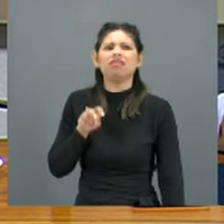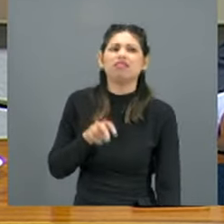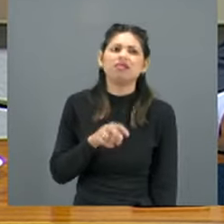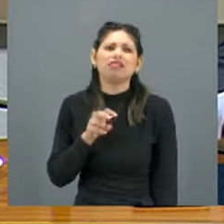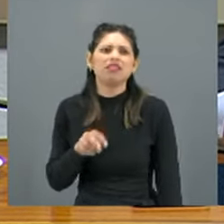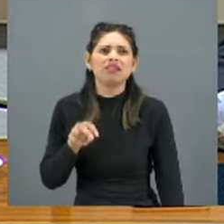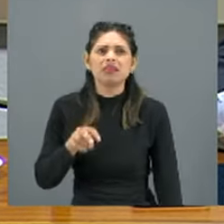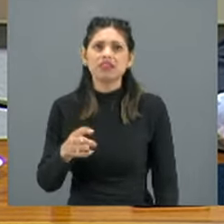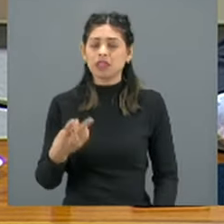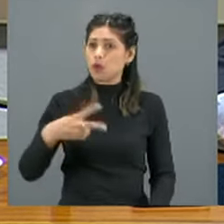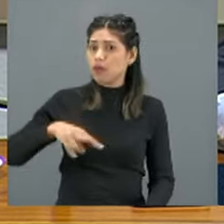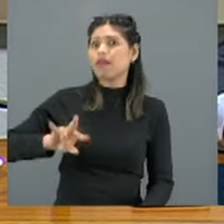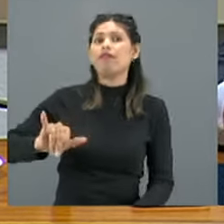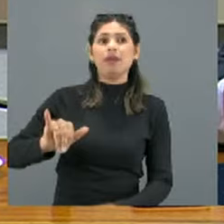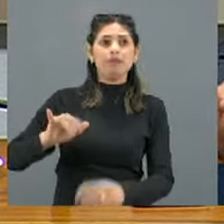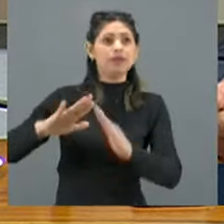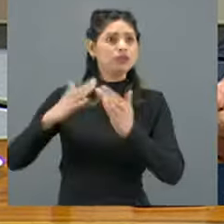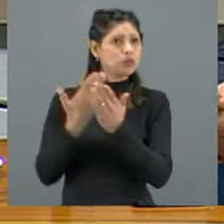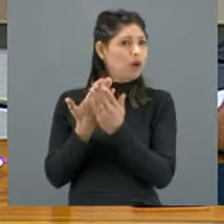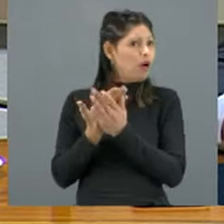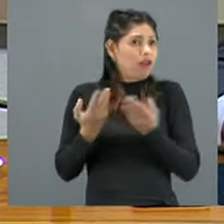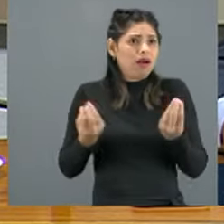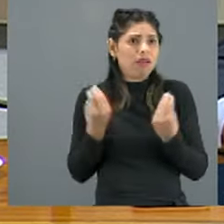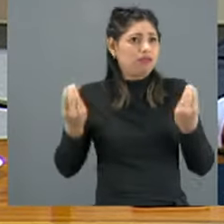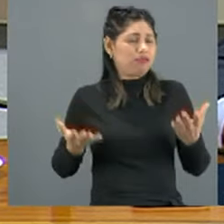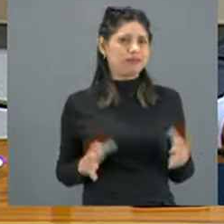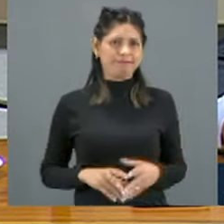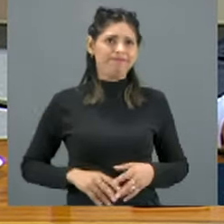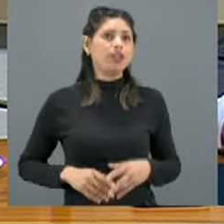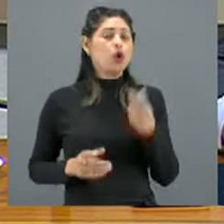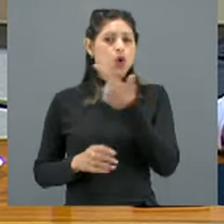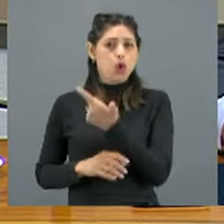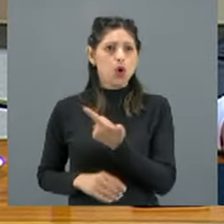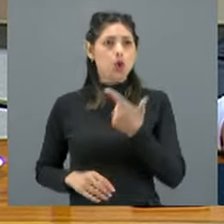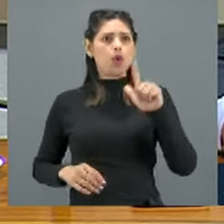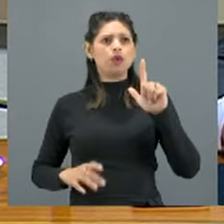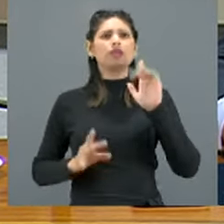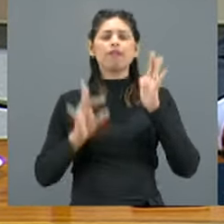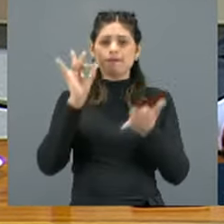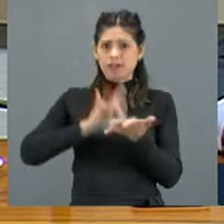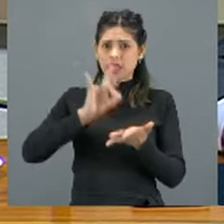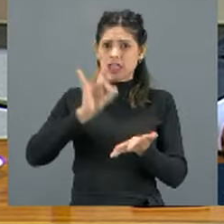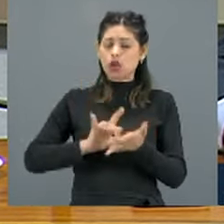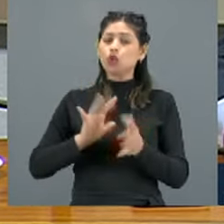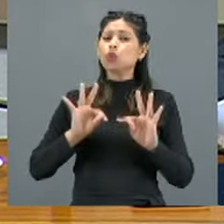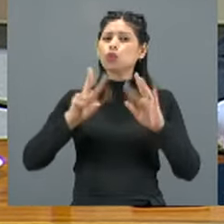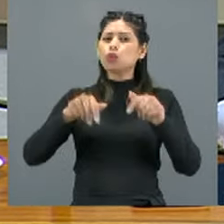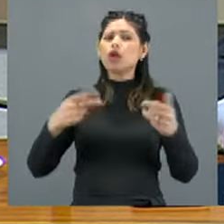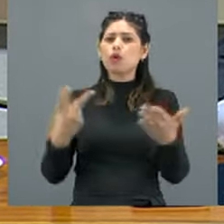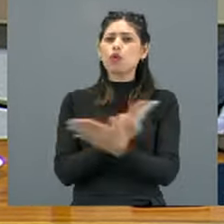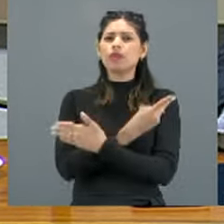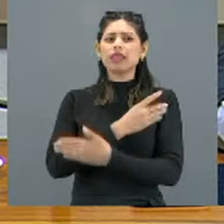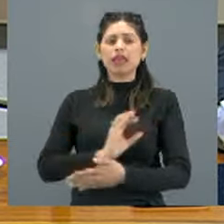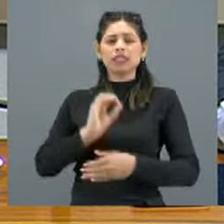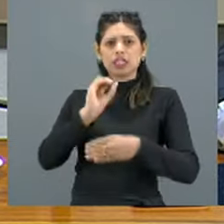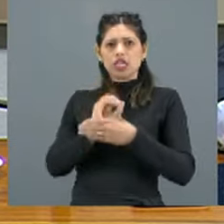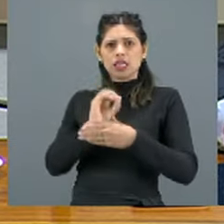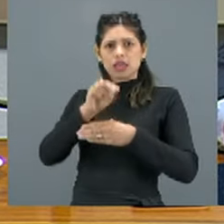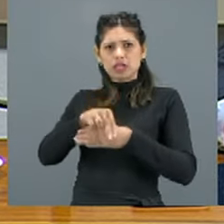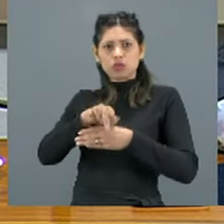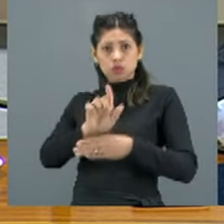Aproveitamos que estávamos no Acre para mostrar outra realidade, que é a ação de ONGs no Brasil inteiro, particularmente na